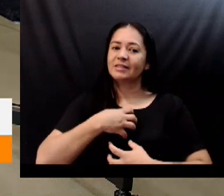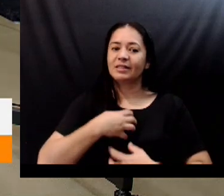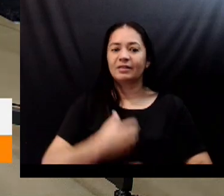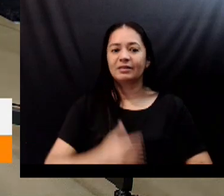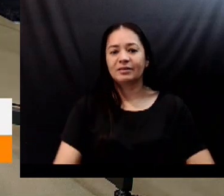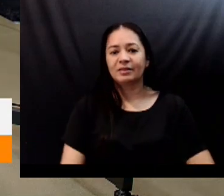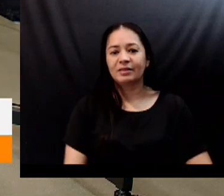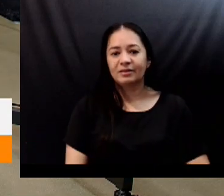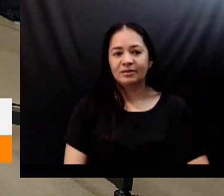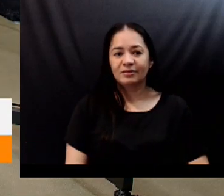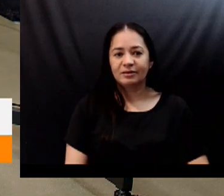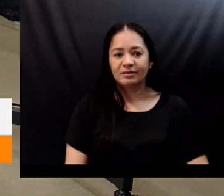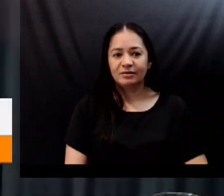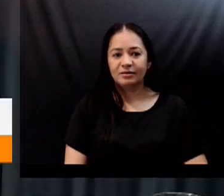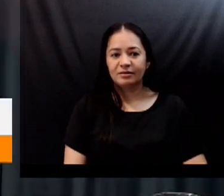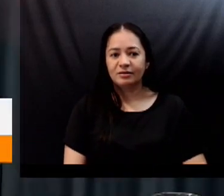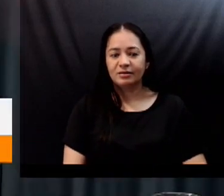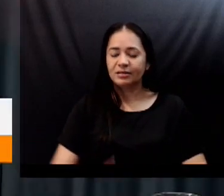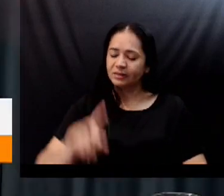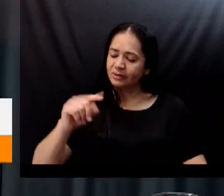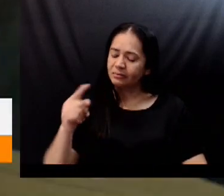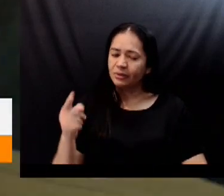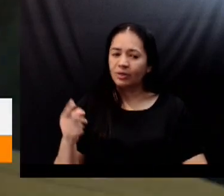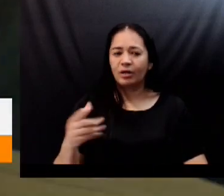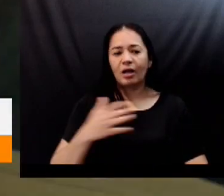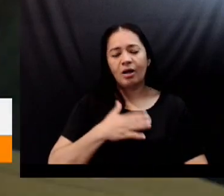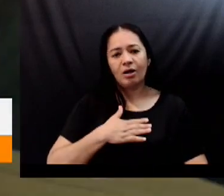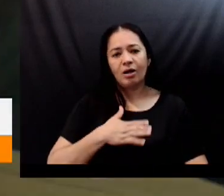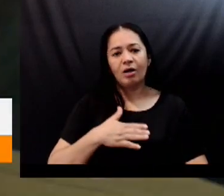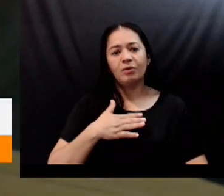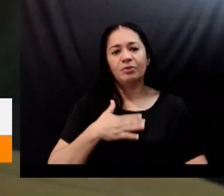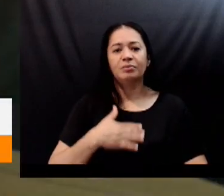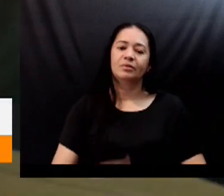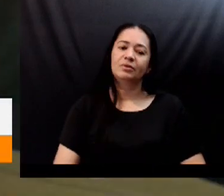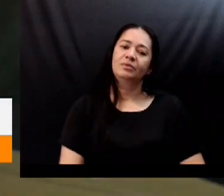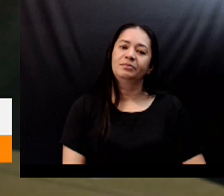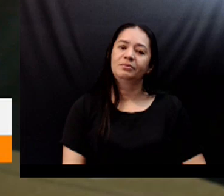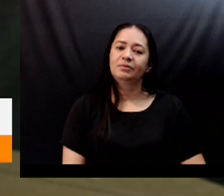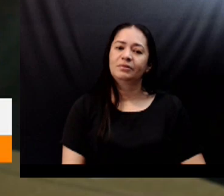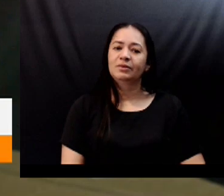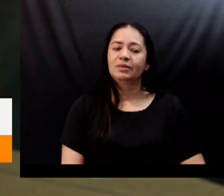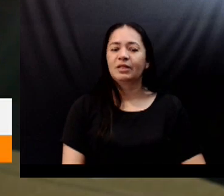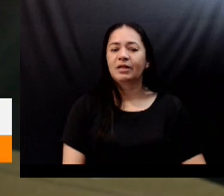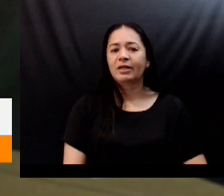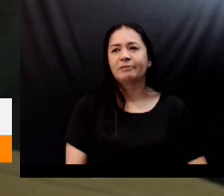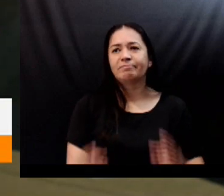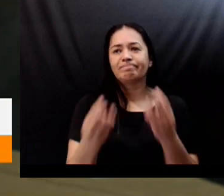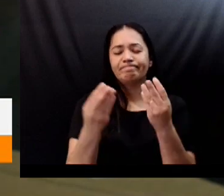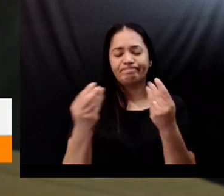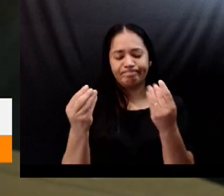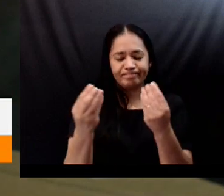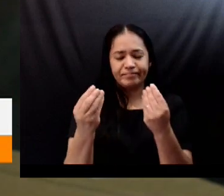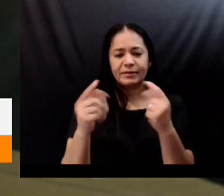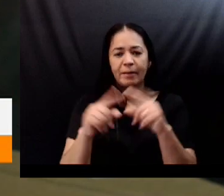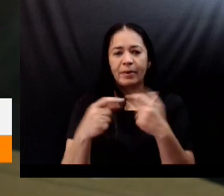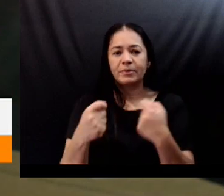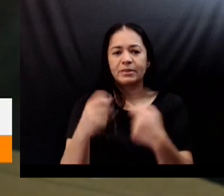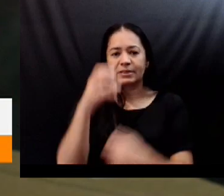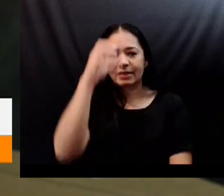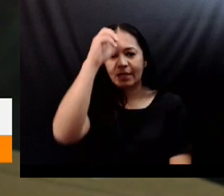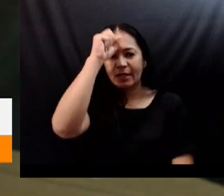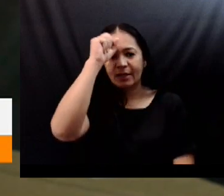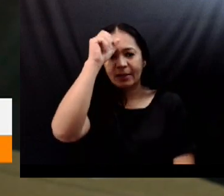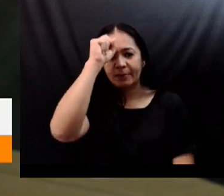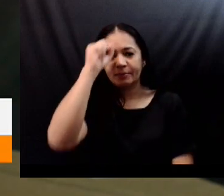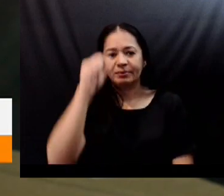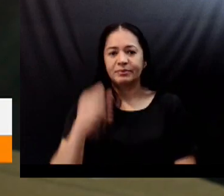vai fazer depois do banho? Poxa vida, é bem delicado isso, mas a gente precisa aprender, sabe? Nós desaprendemos